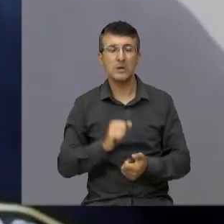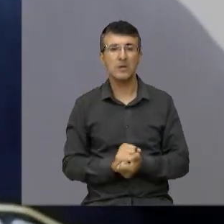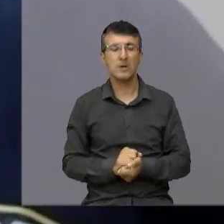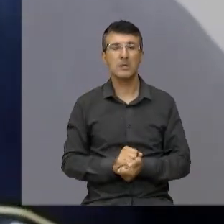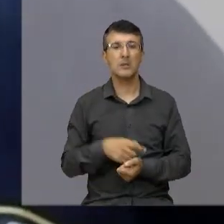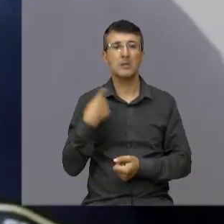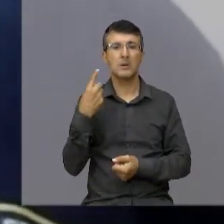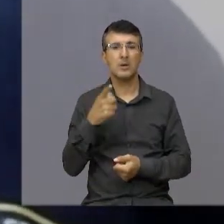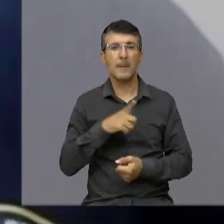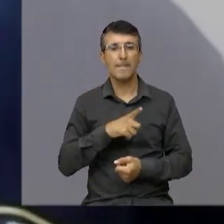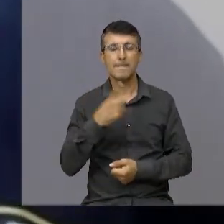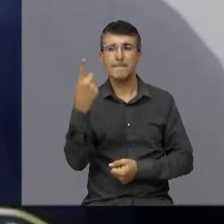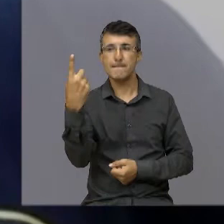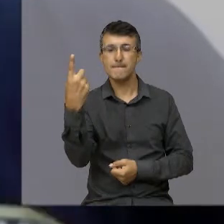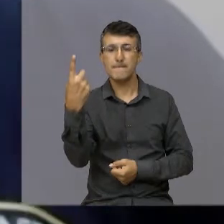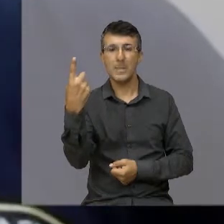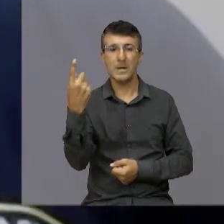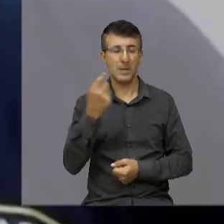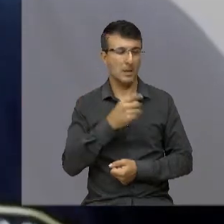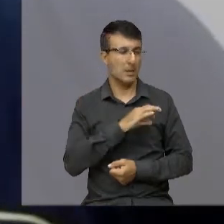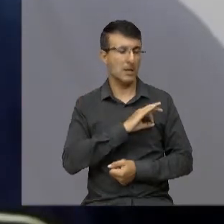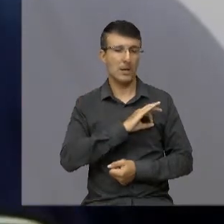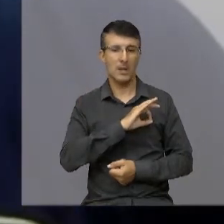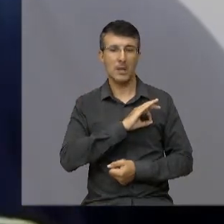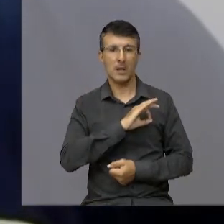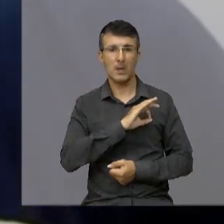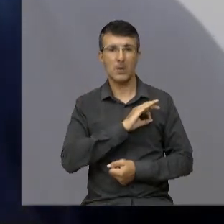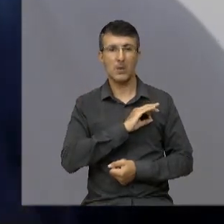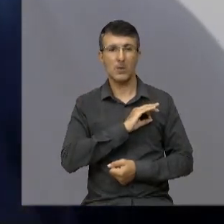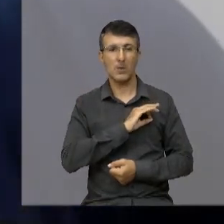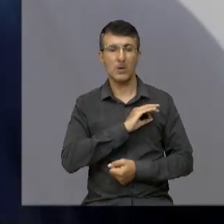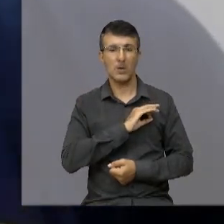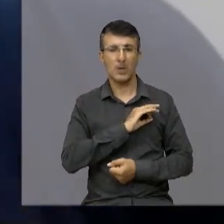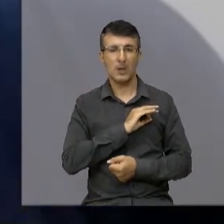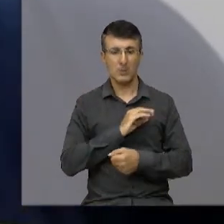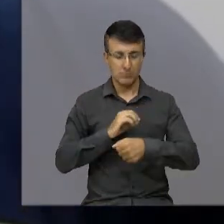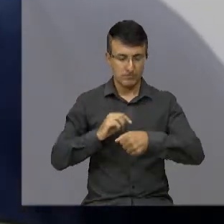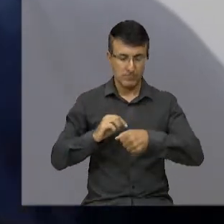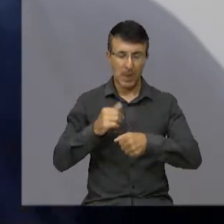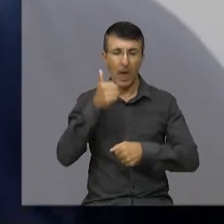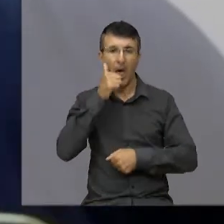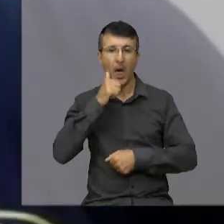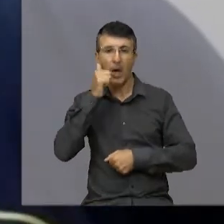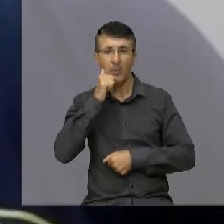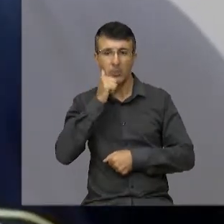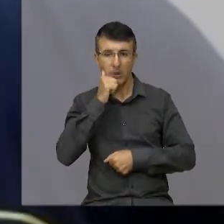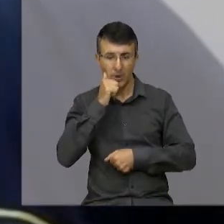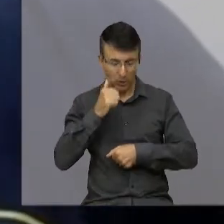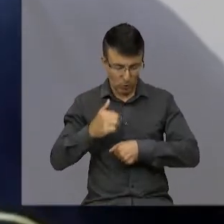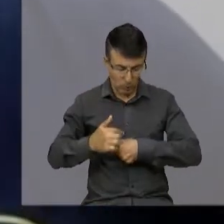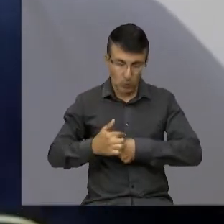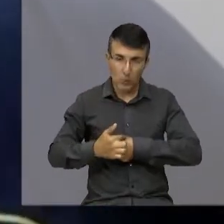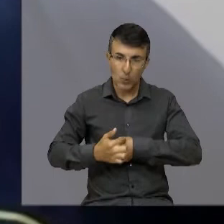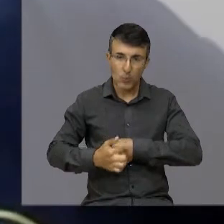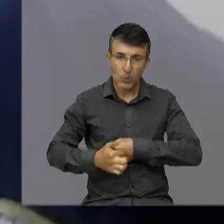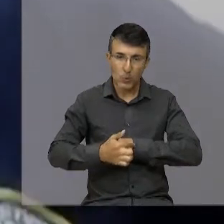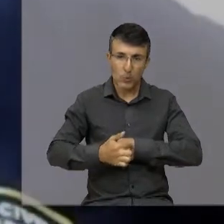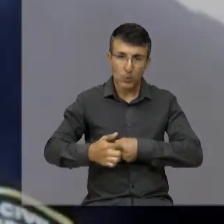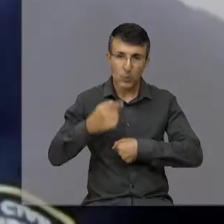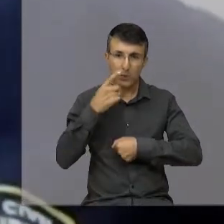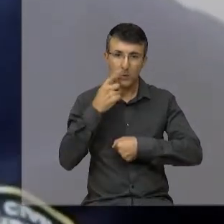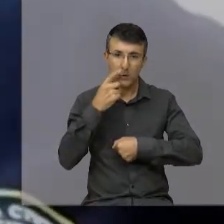José dos Campos. É uma mulher que desenhou o X vermelho na mão, procurou uma farmácia e nós conseguimos atender